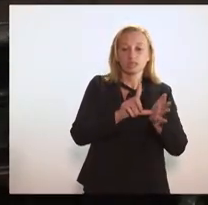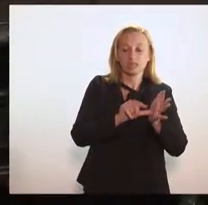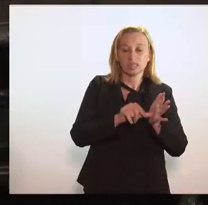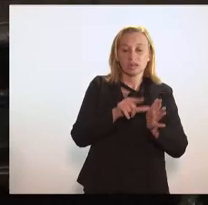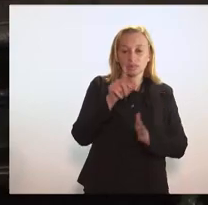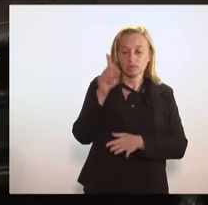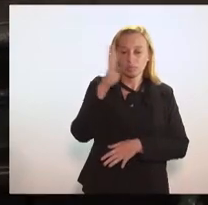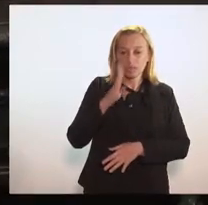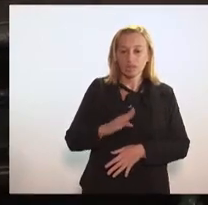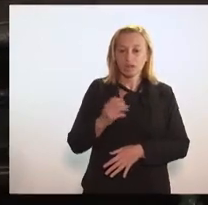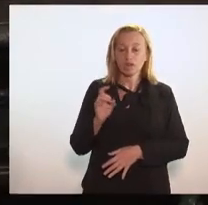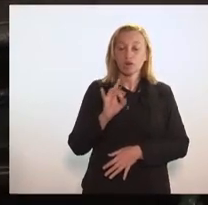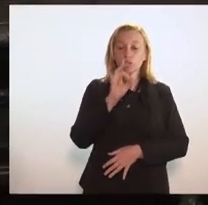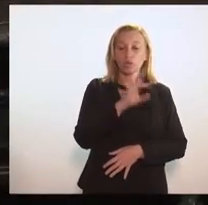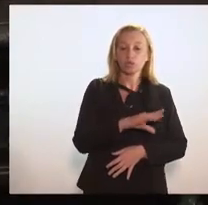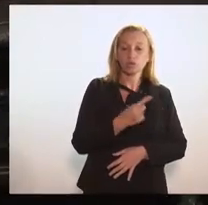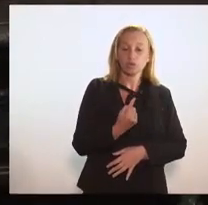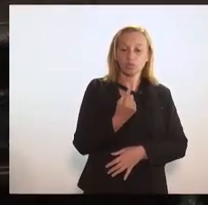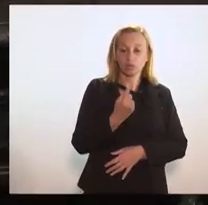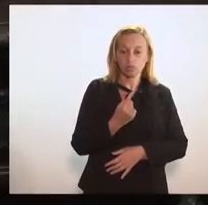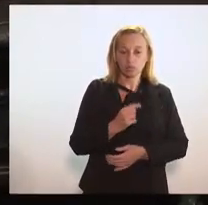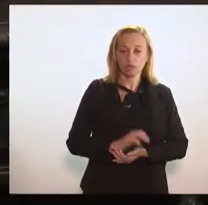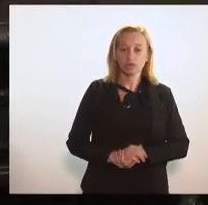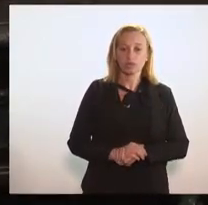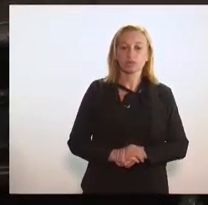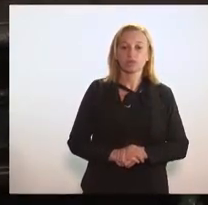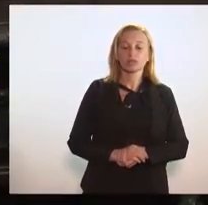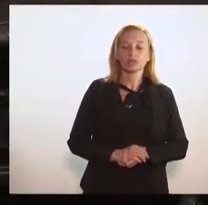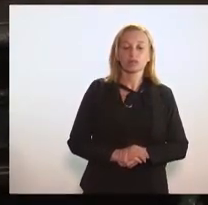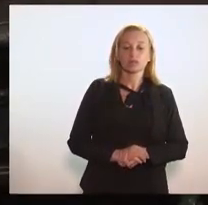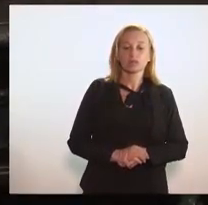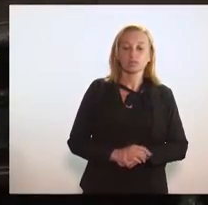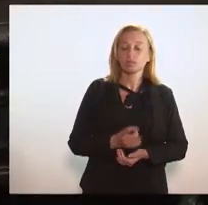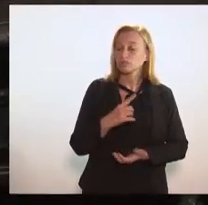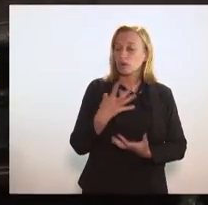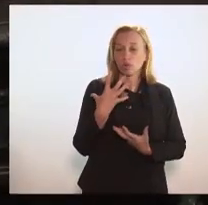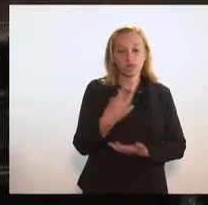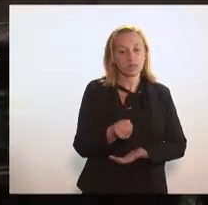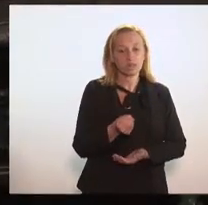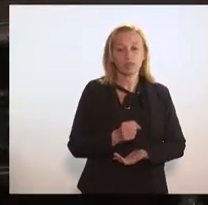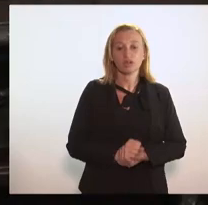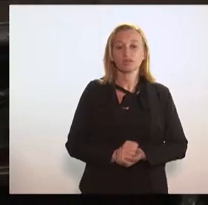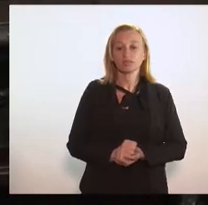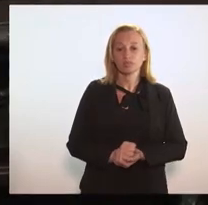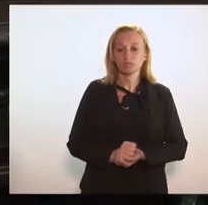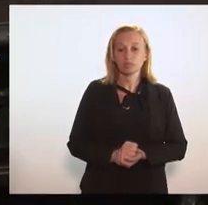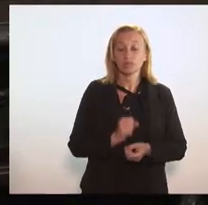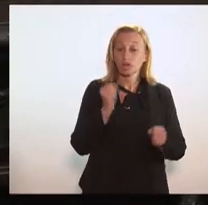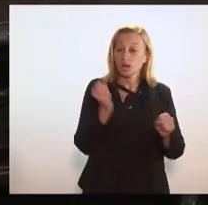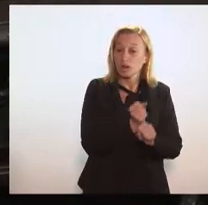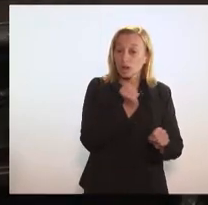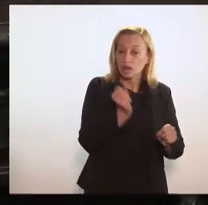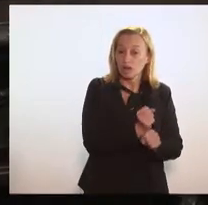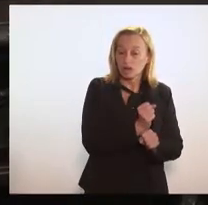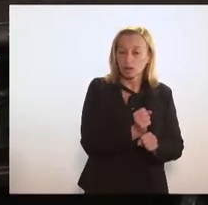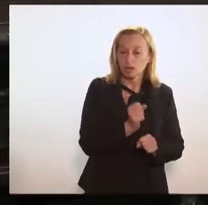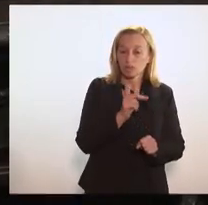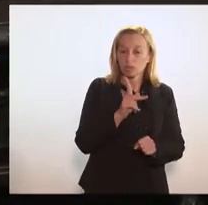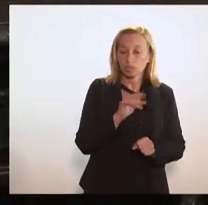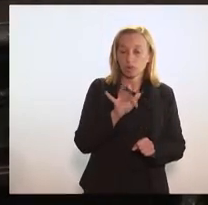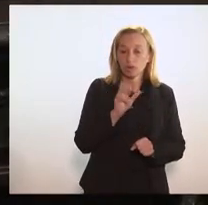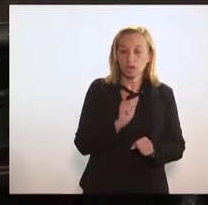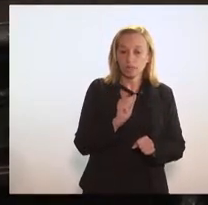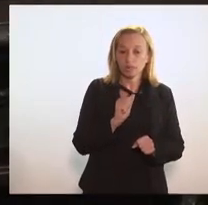são as únicas que até o presente momento não receberam as obras do programa delegacia